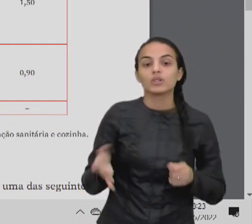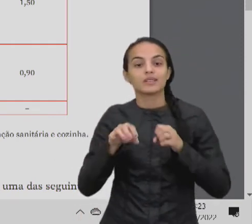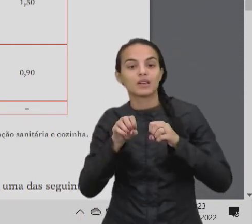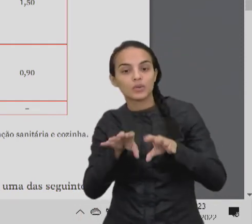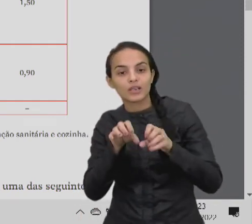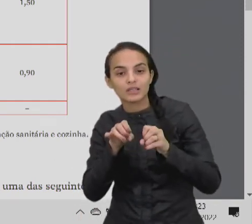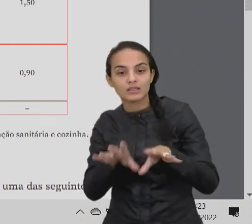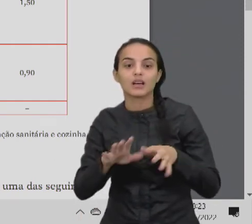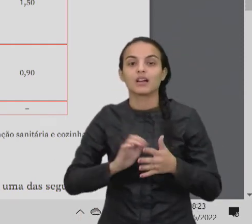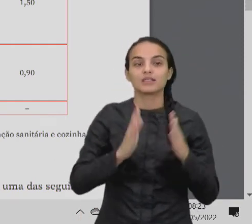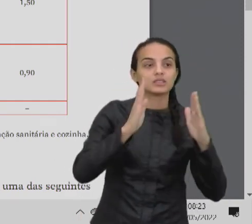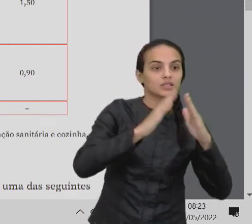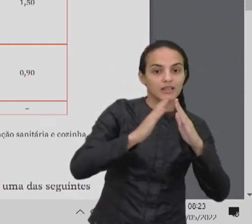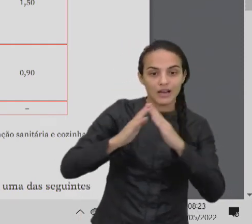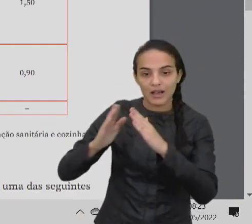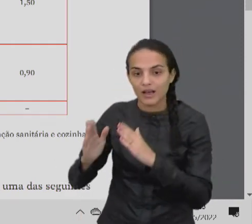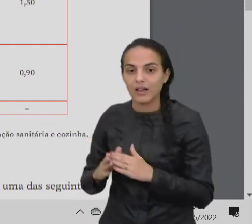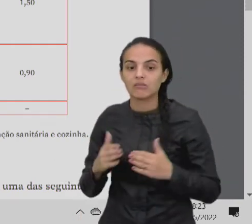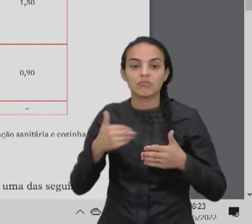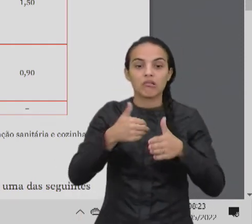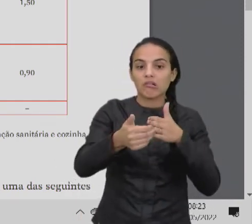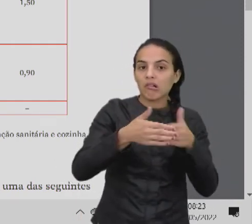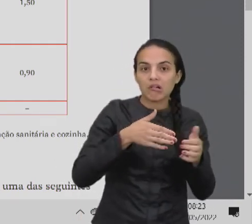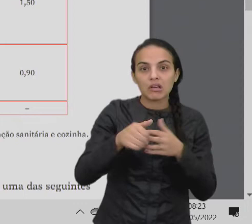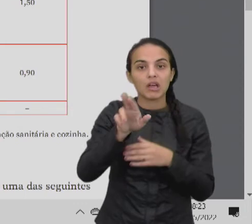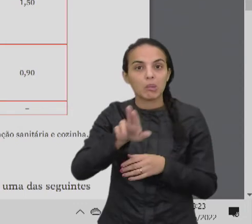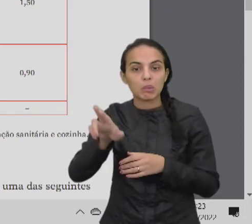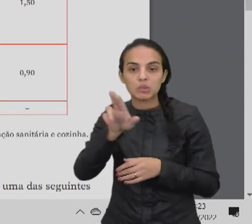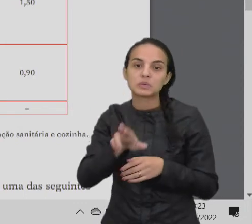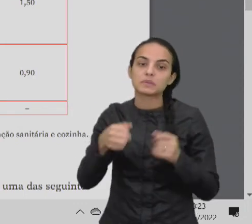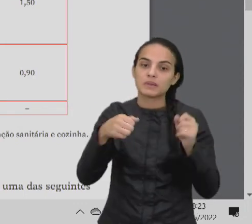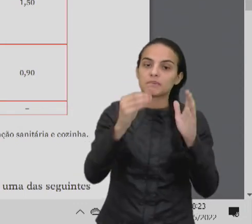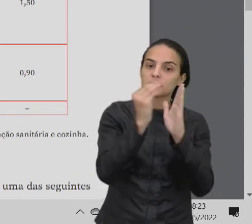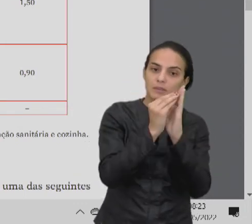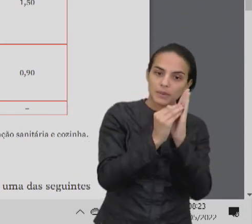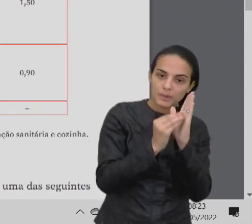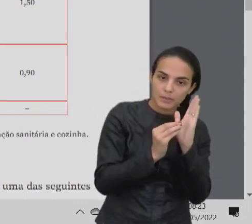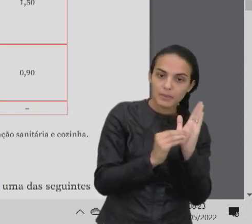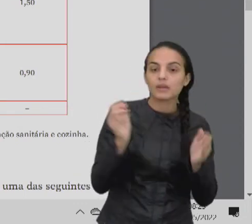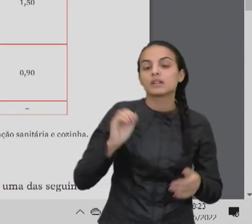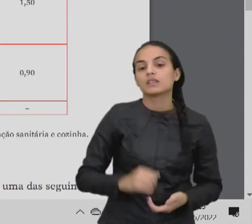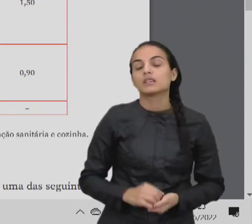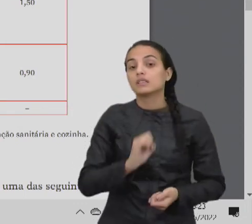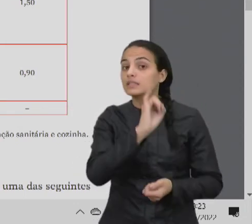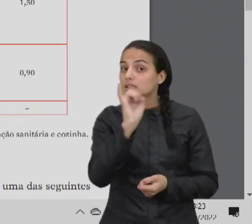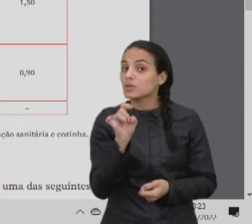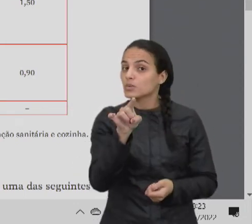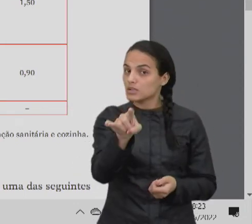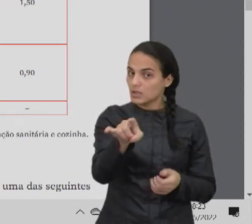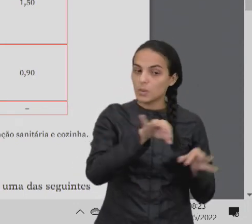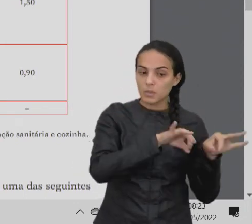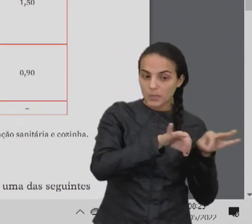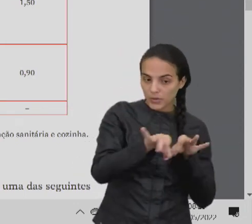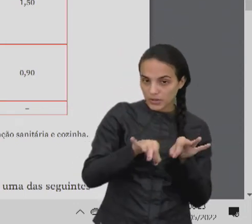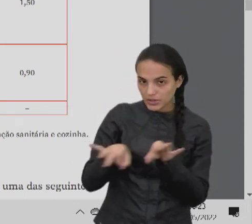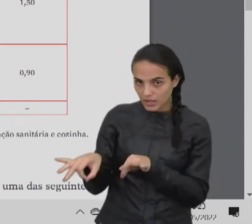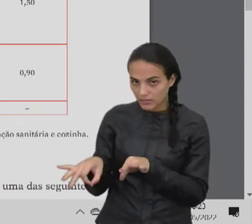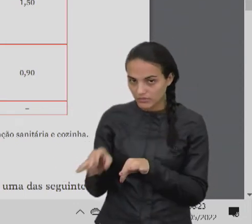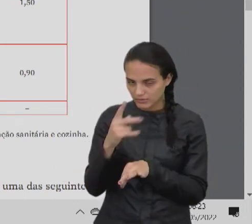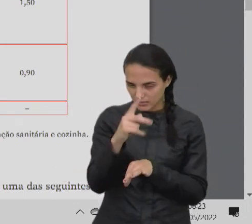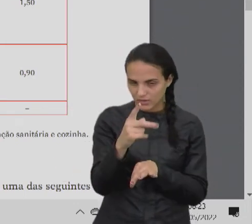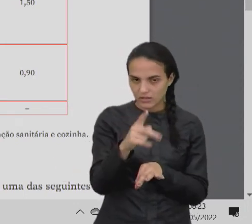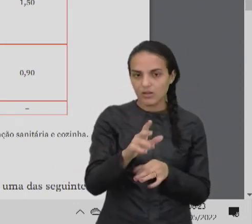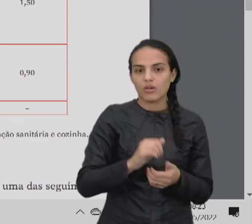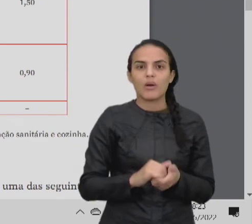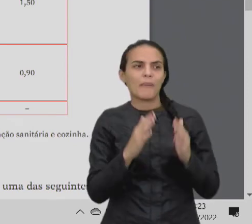educação, hospedagem, qualquer uso. Então, se você, no seu projeto, está pensando não em